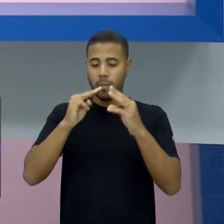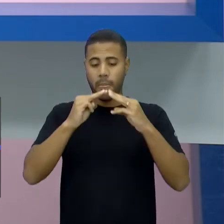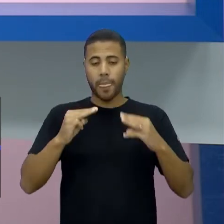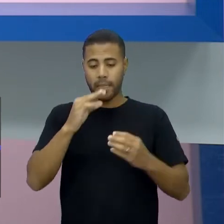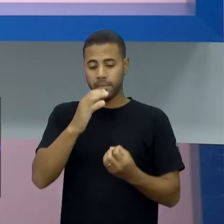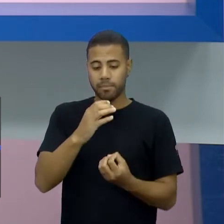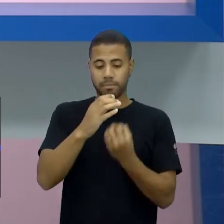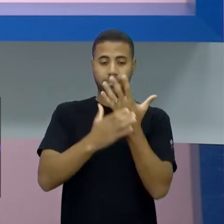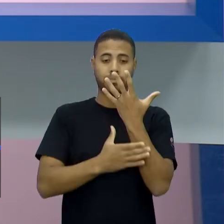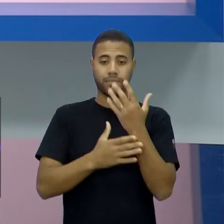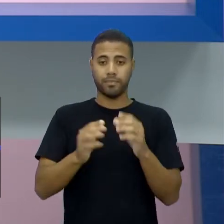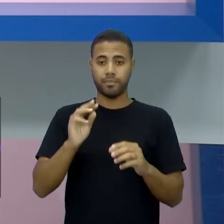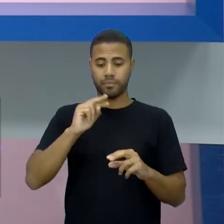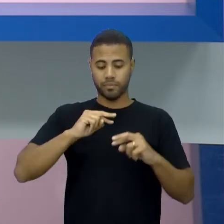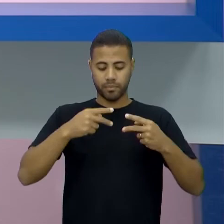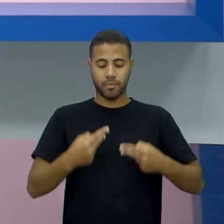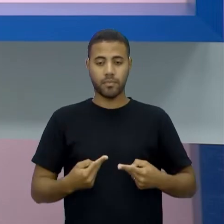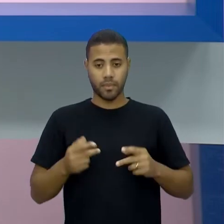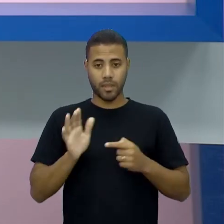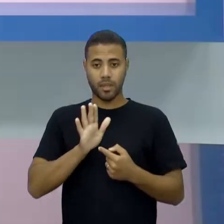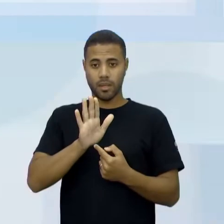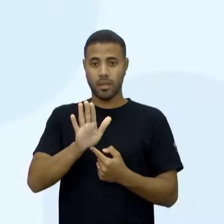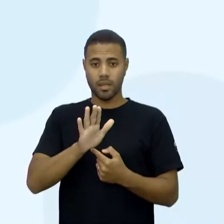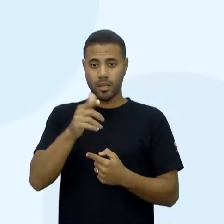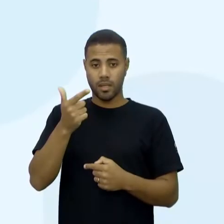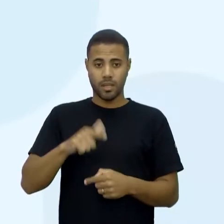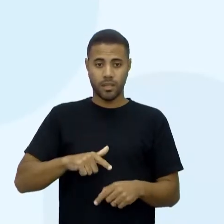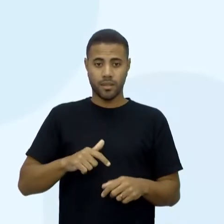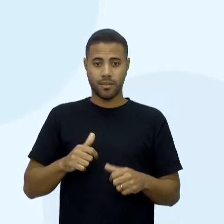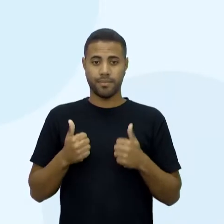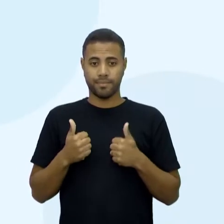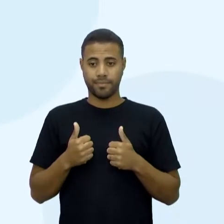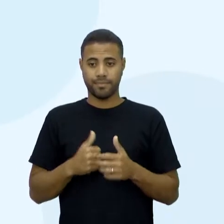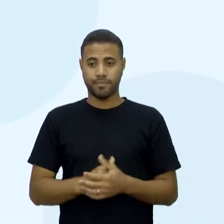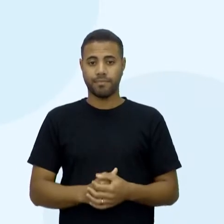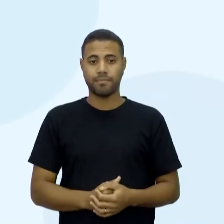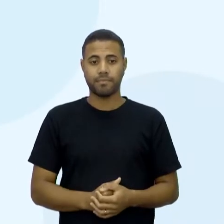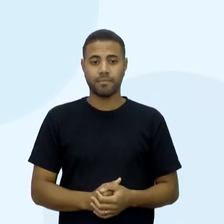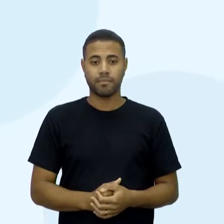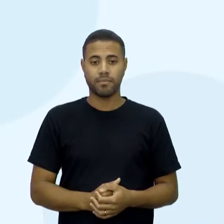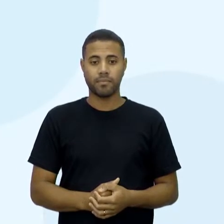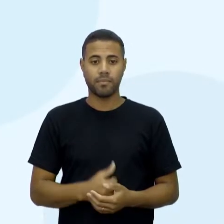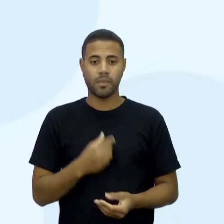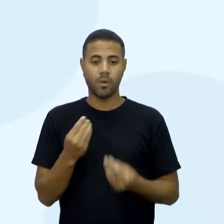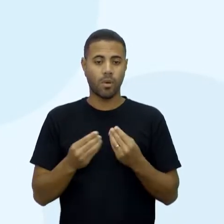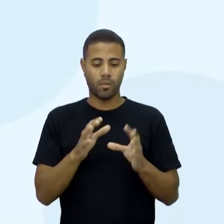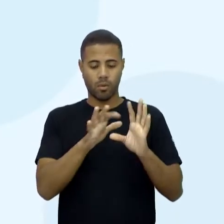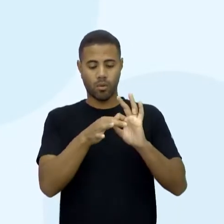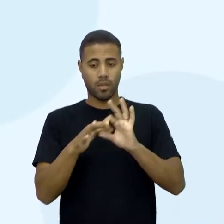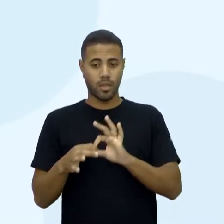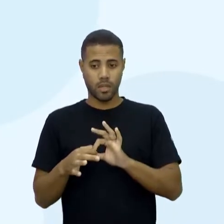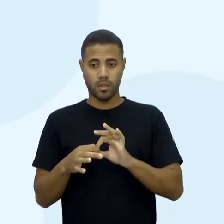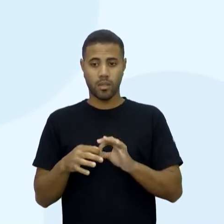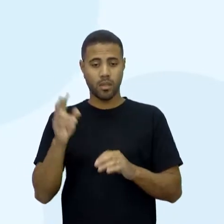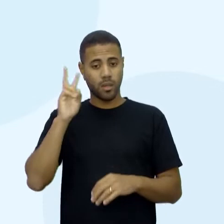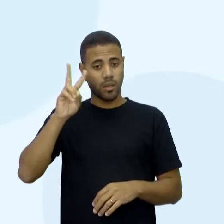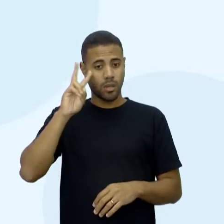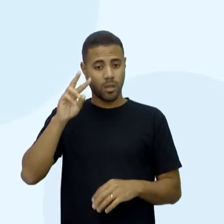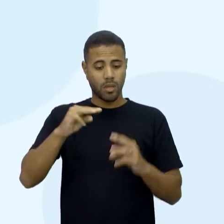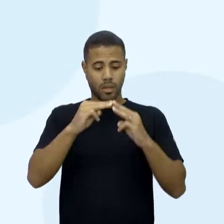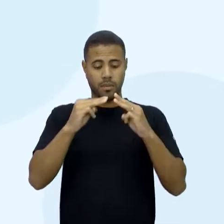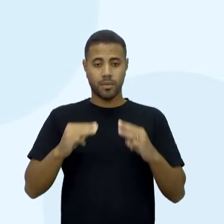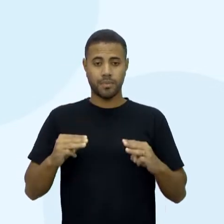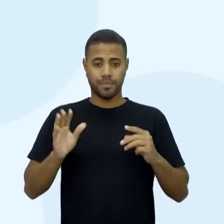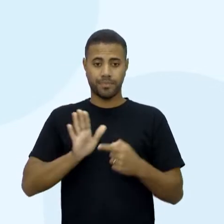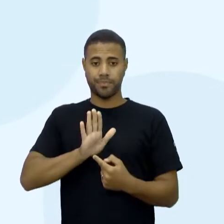aí na humanidade. Vamos lá para a nossa tela mais uma vez. Qual que é o contexto histórico aí dos museus? Como é que eles